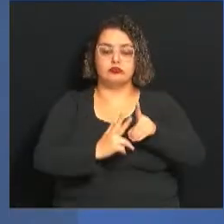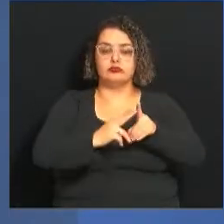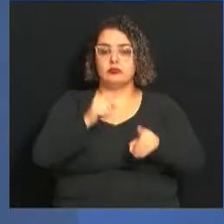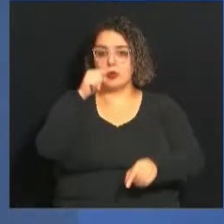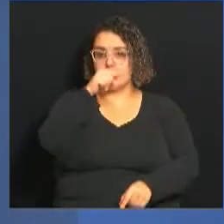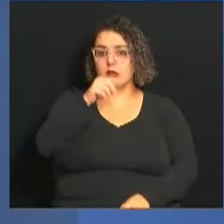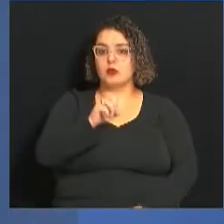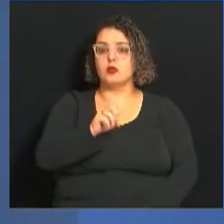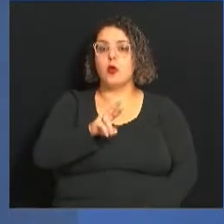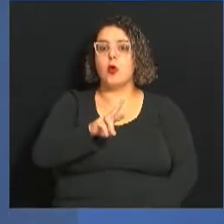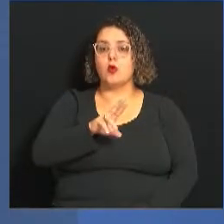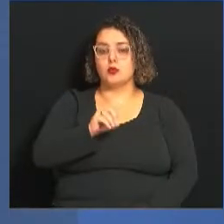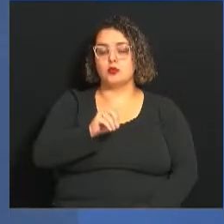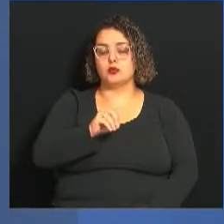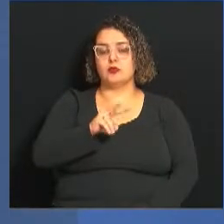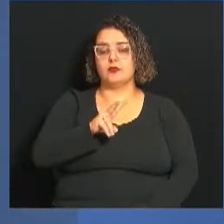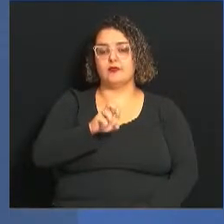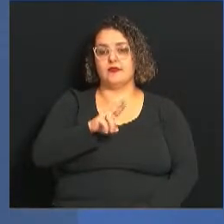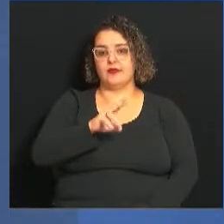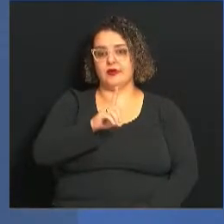Verde.